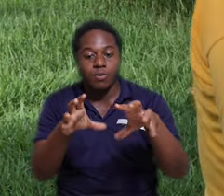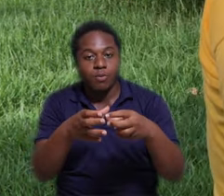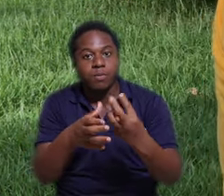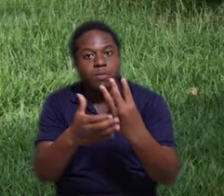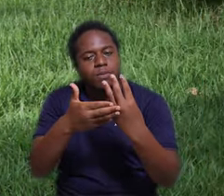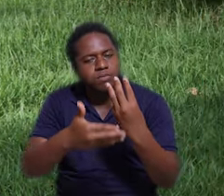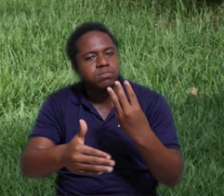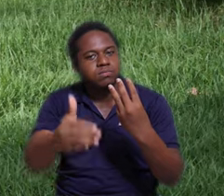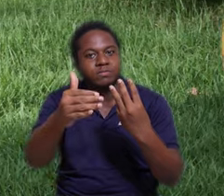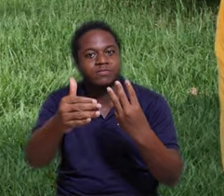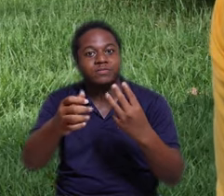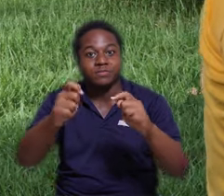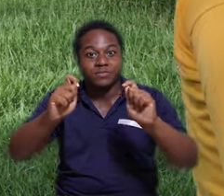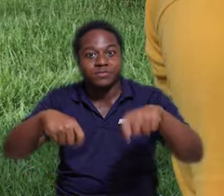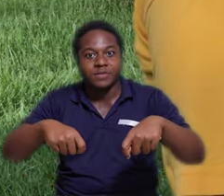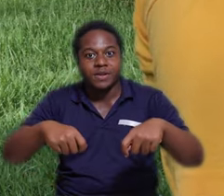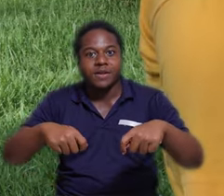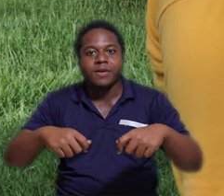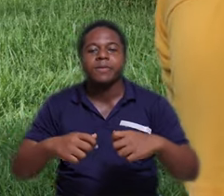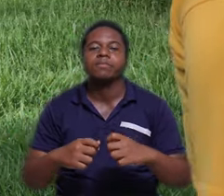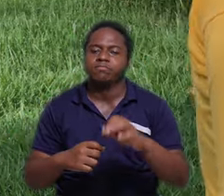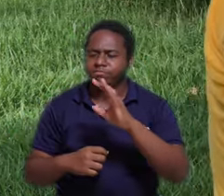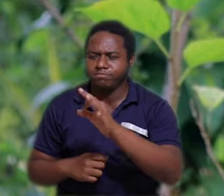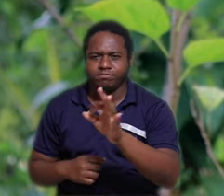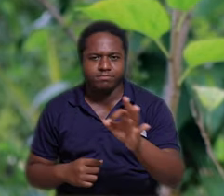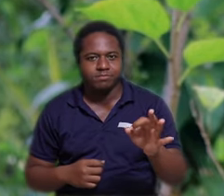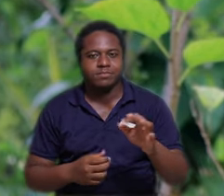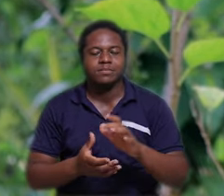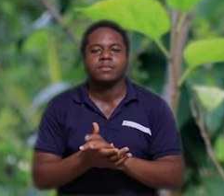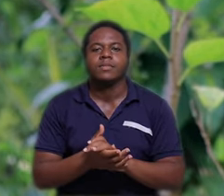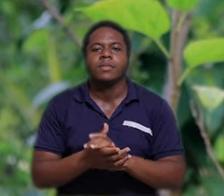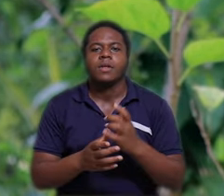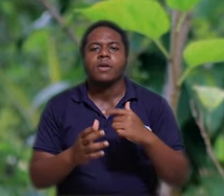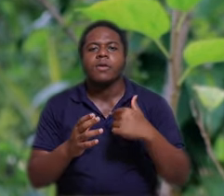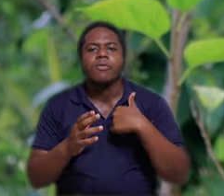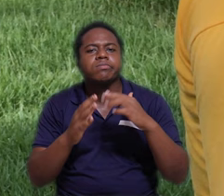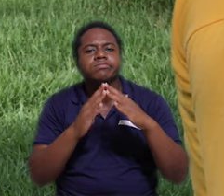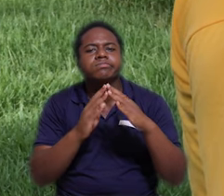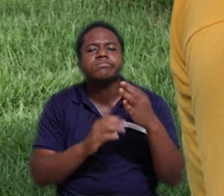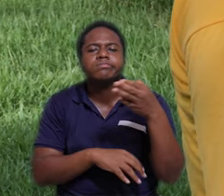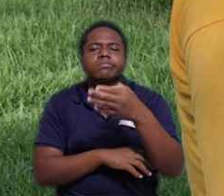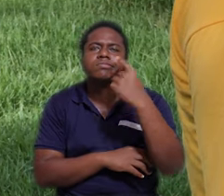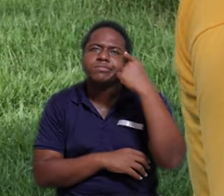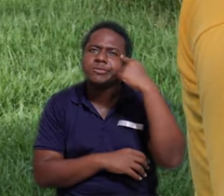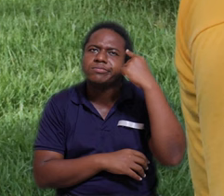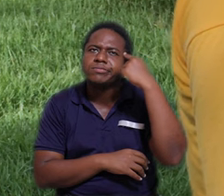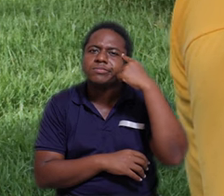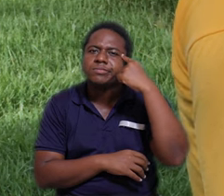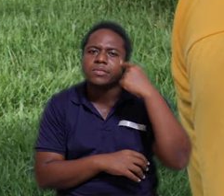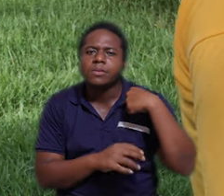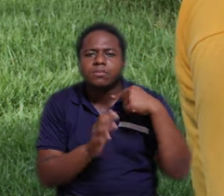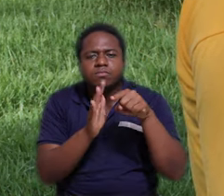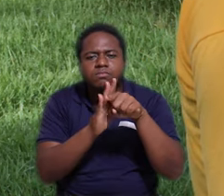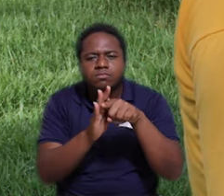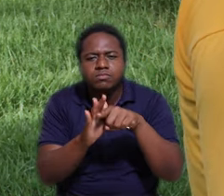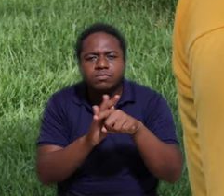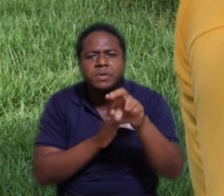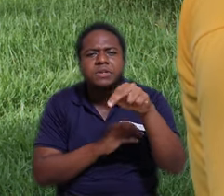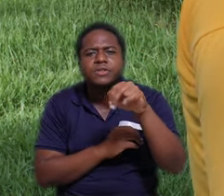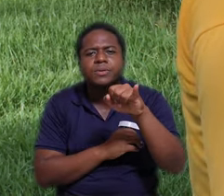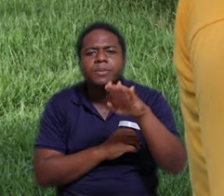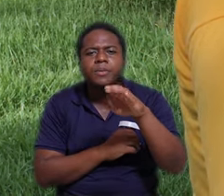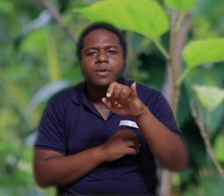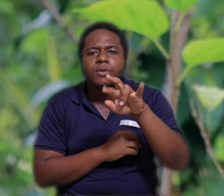gente grava essa música e o trio começa. E fui para casa com isso na cabeça. E aí a primeira coisa que eu fiz foi pesquisar o nome na internet,